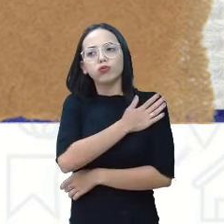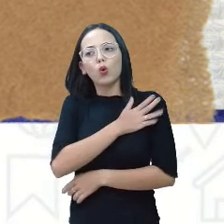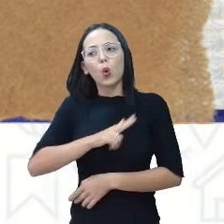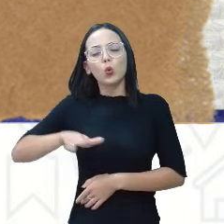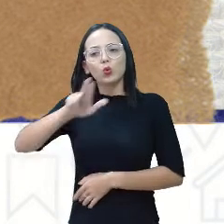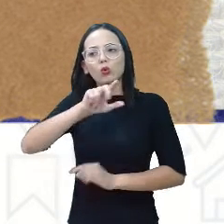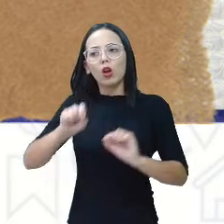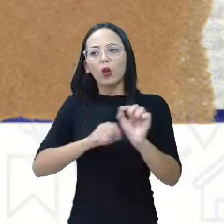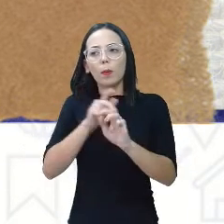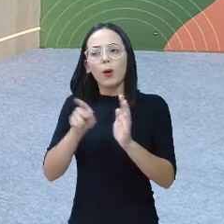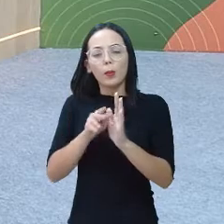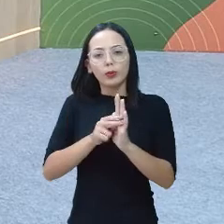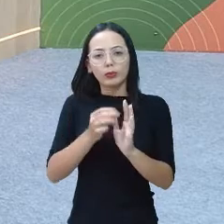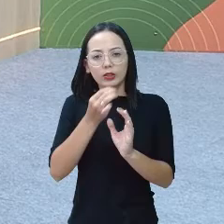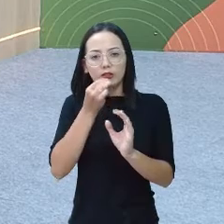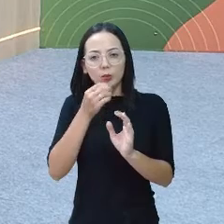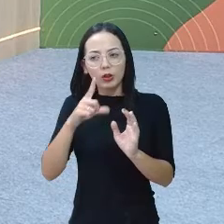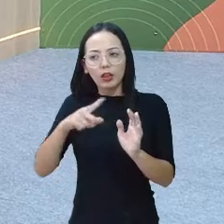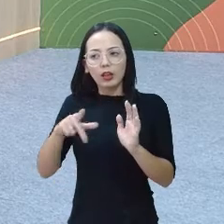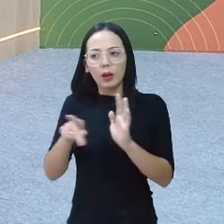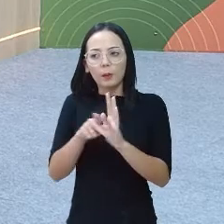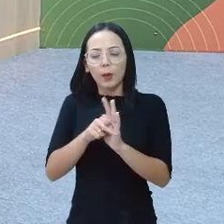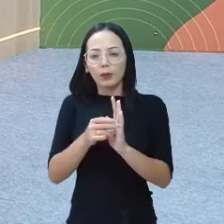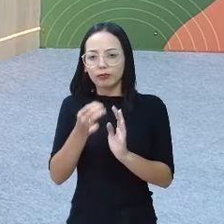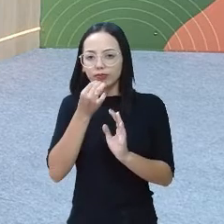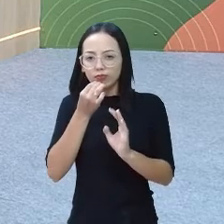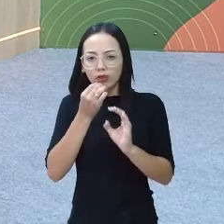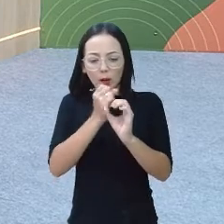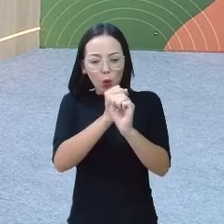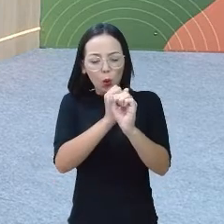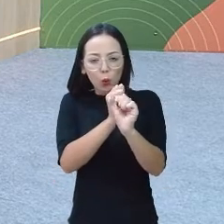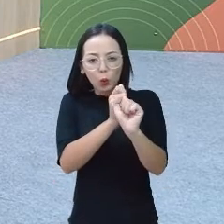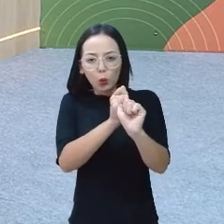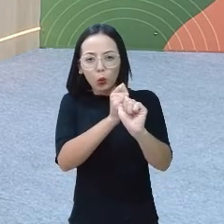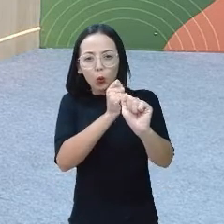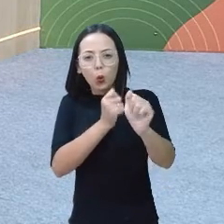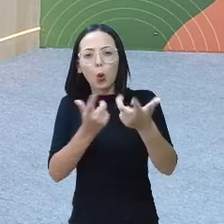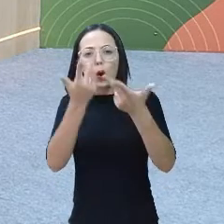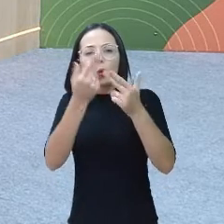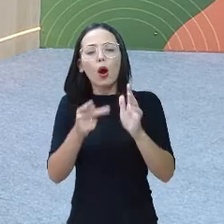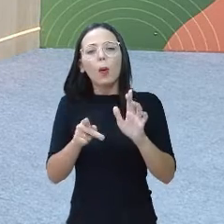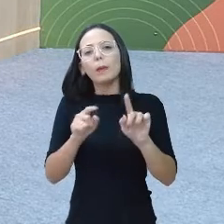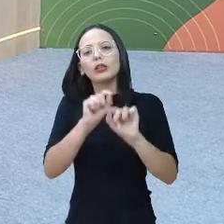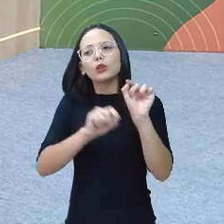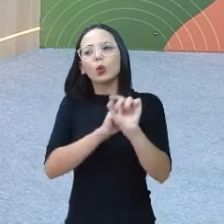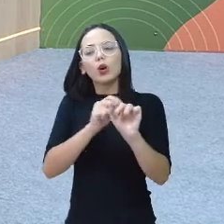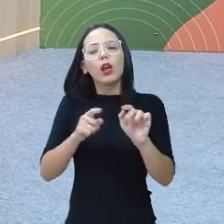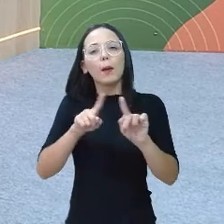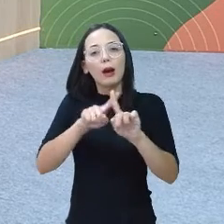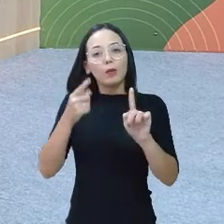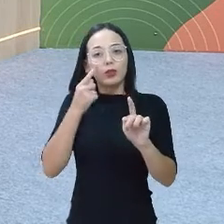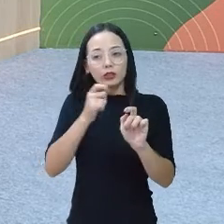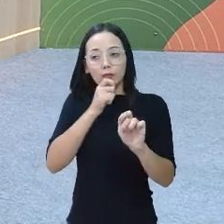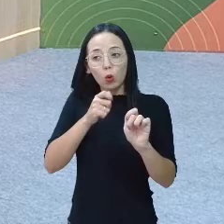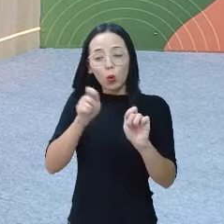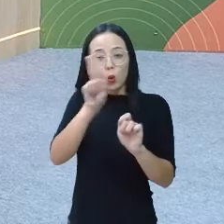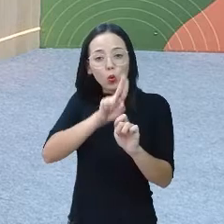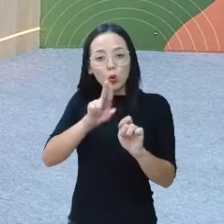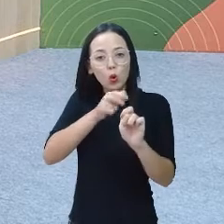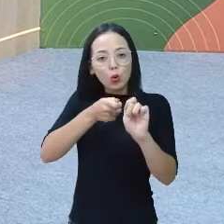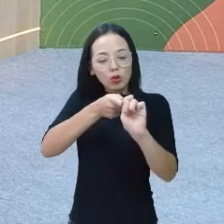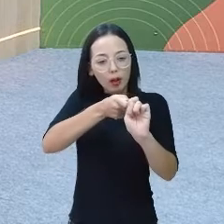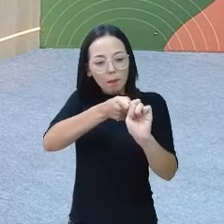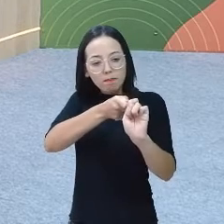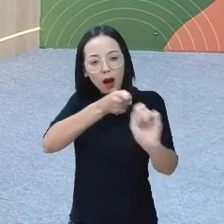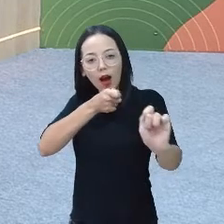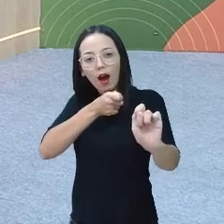né, um instrumento que ele tem tipo uma armação de um arco, né, como um arco e flecha, mas que você usa com um gatilho.